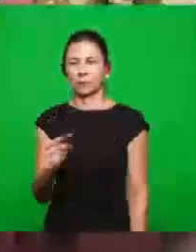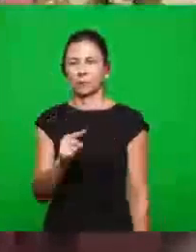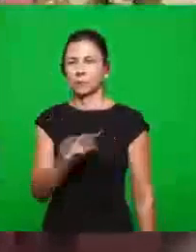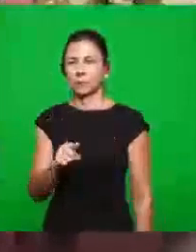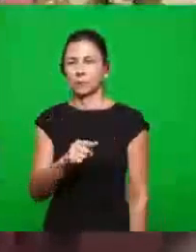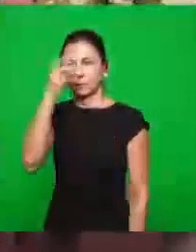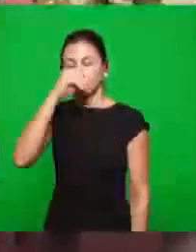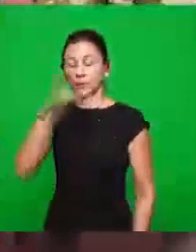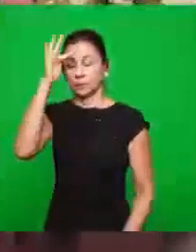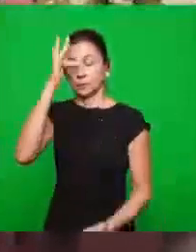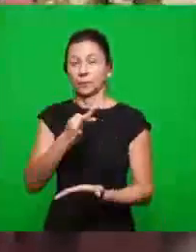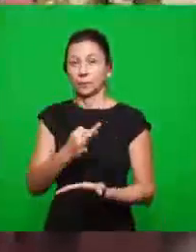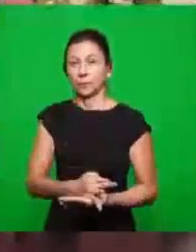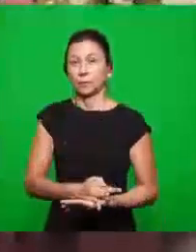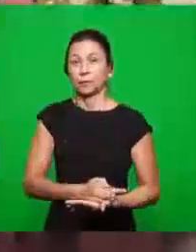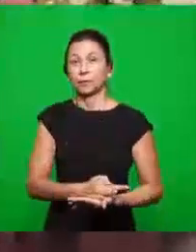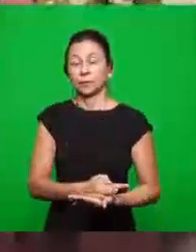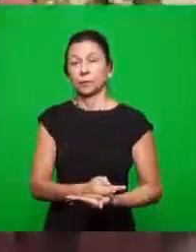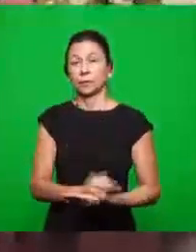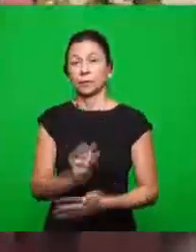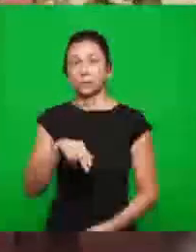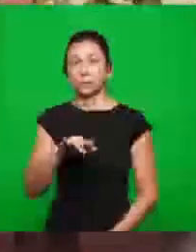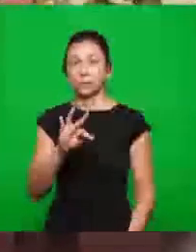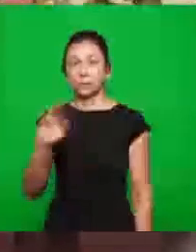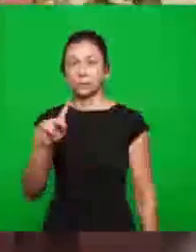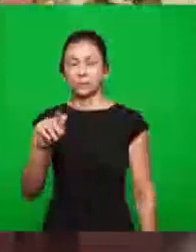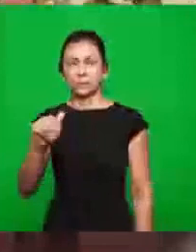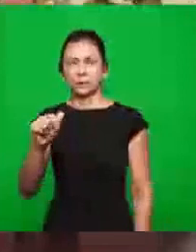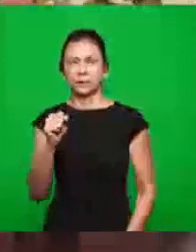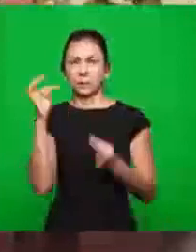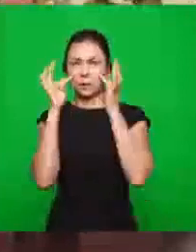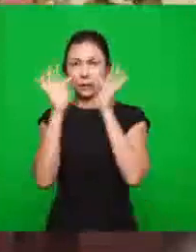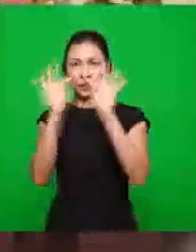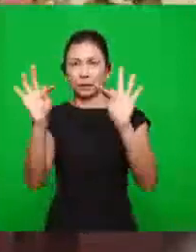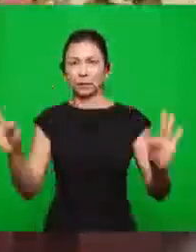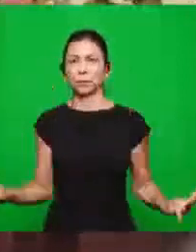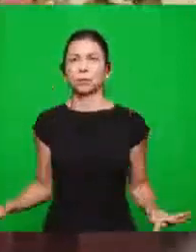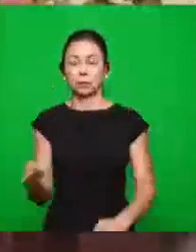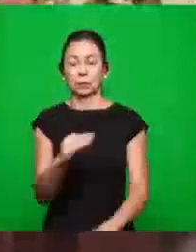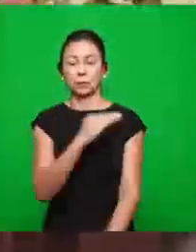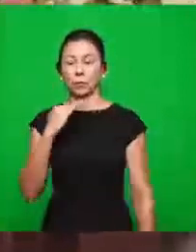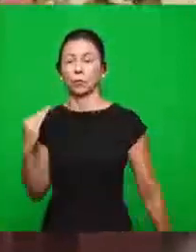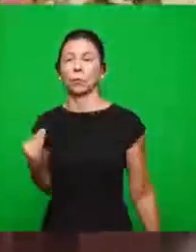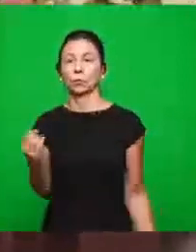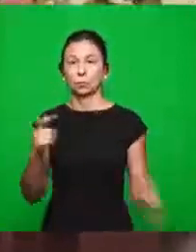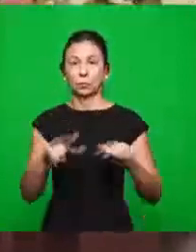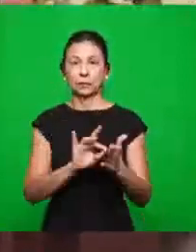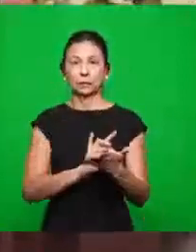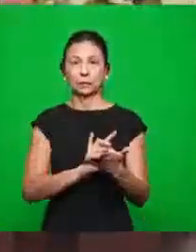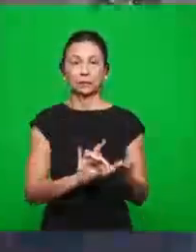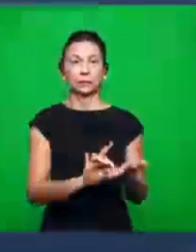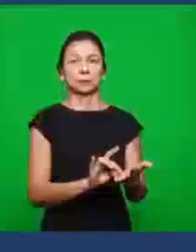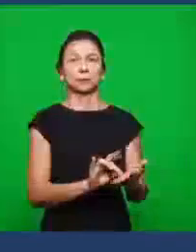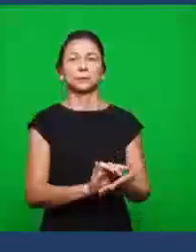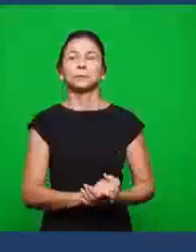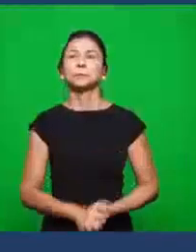Ainda nos dias de Antipas, minha fiel testemunha, o qual foi morto entre vós, onde Satanás habita. Então nessa primeira resposta aqui